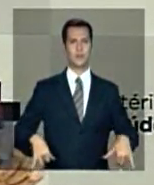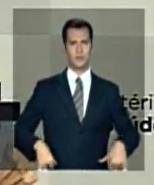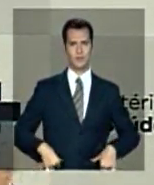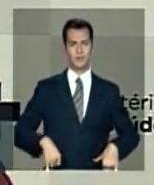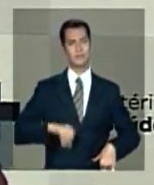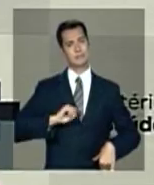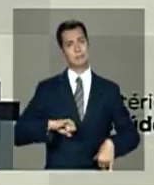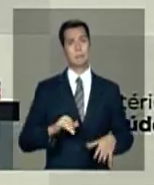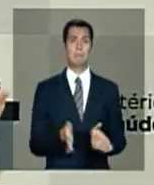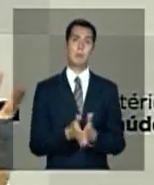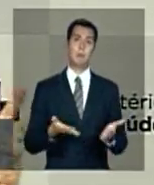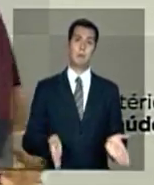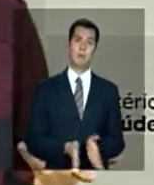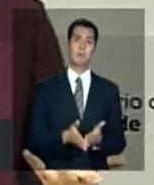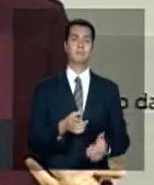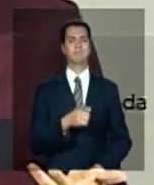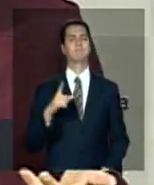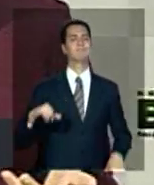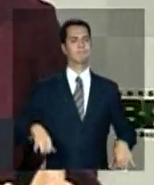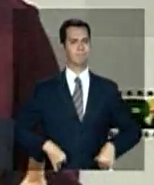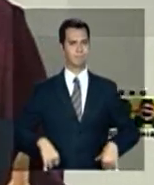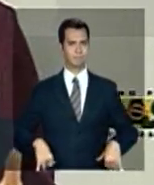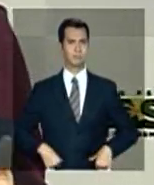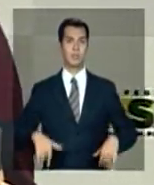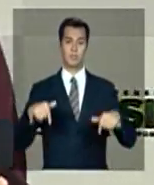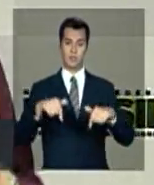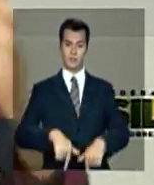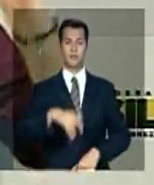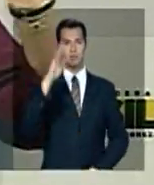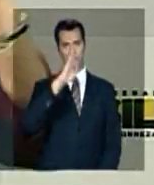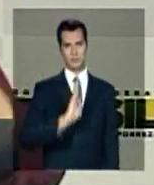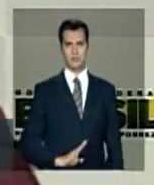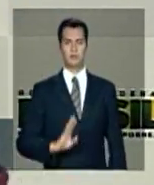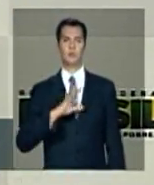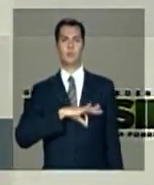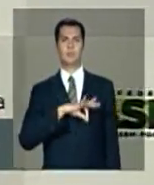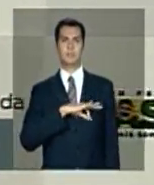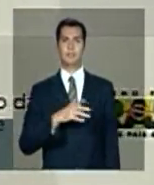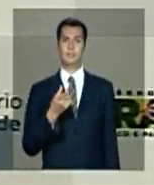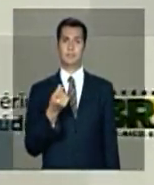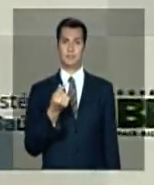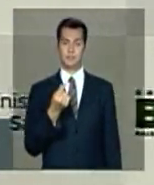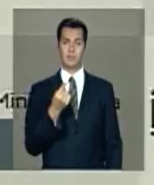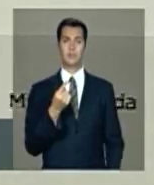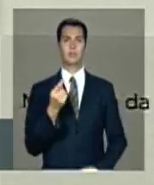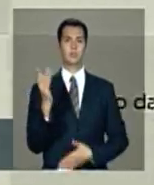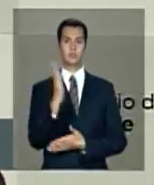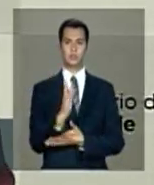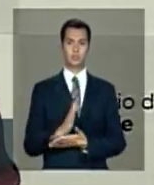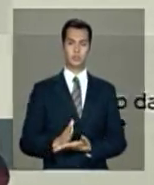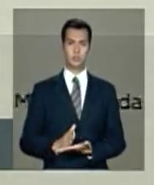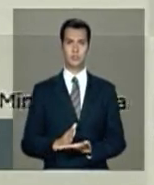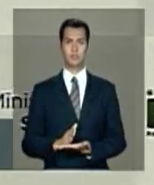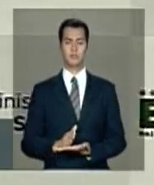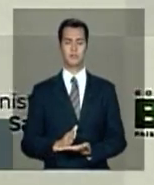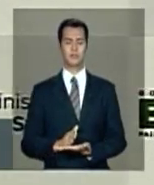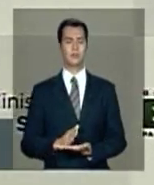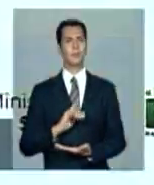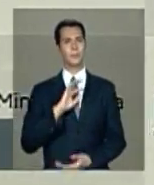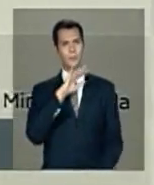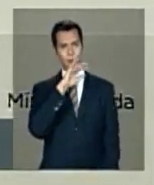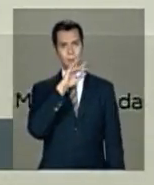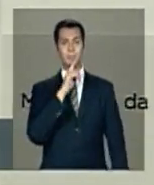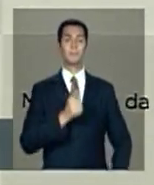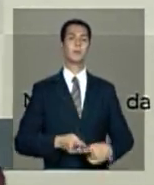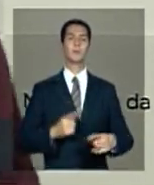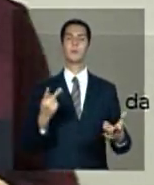todas nós temos uma distribuição no Brasil de Renda por faixa etária um tanto ou quanto perversa